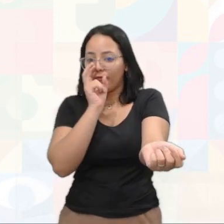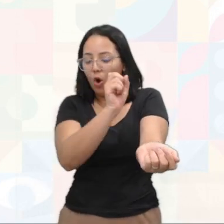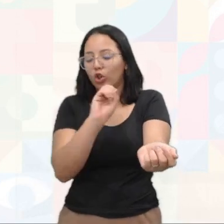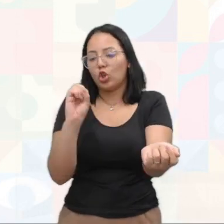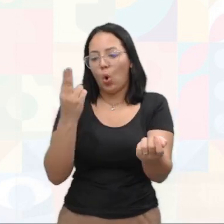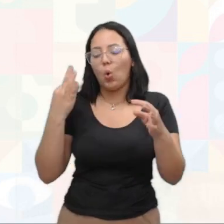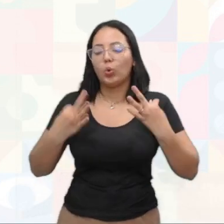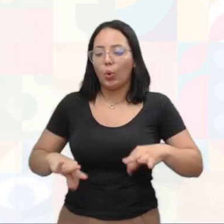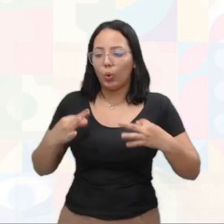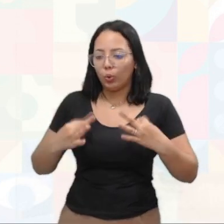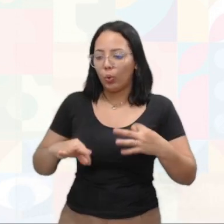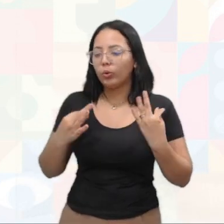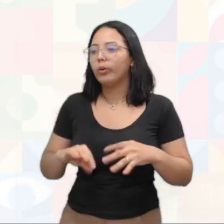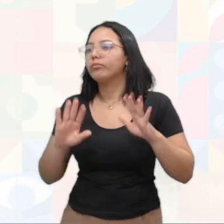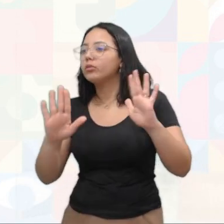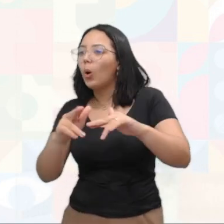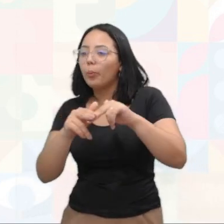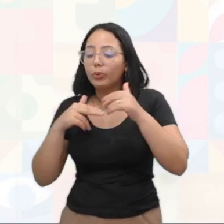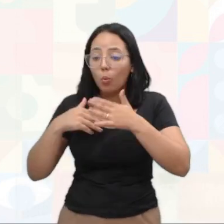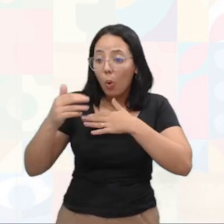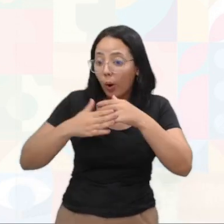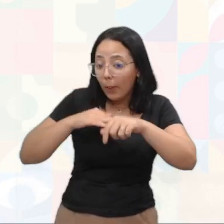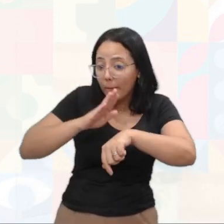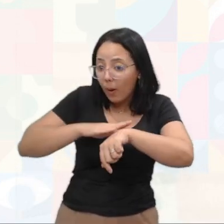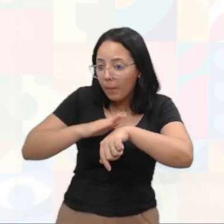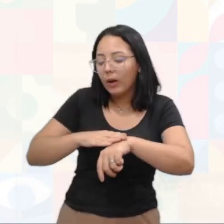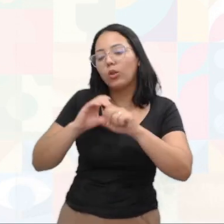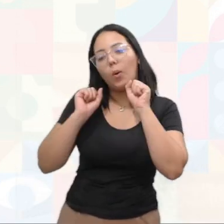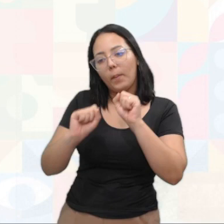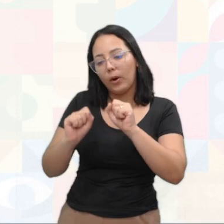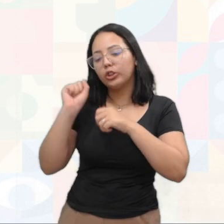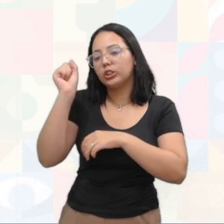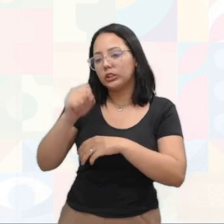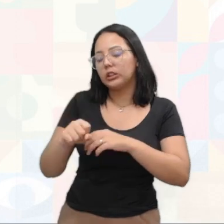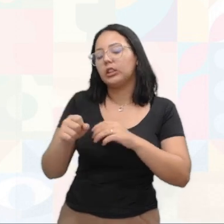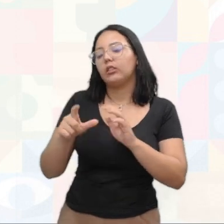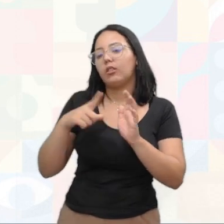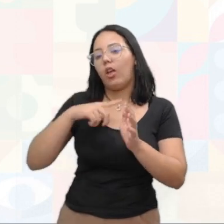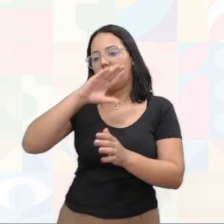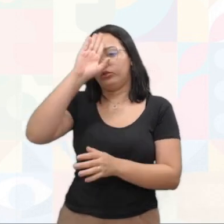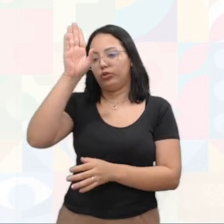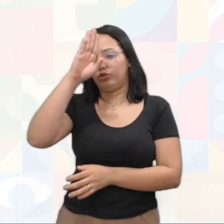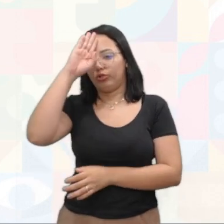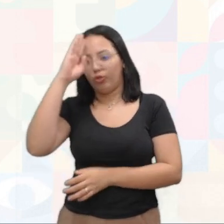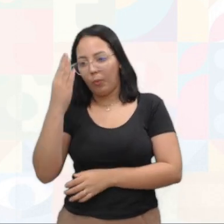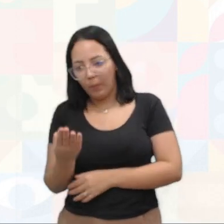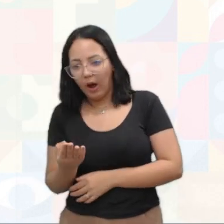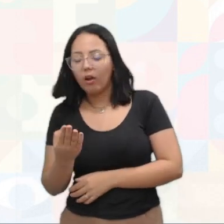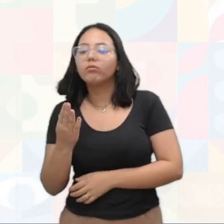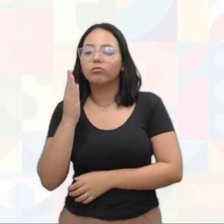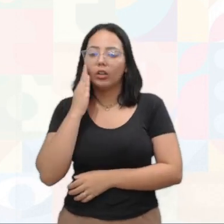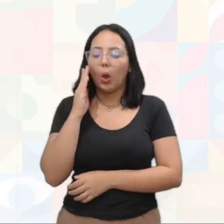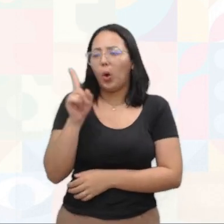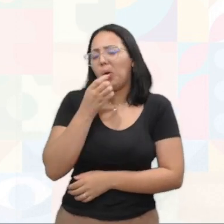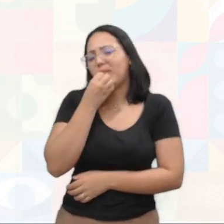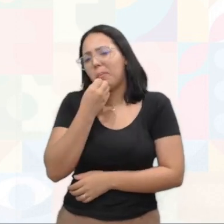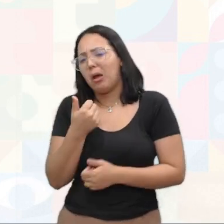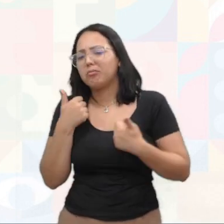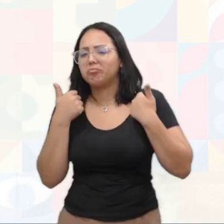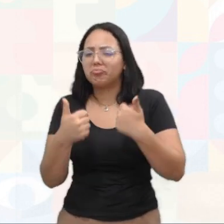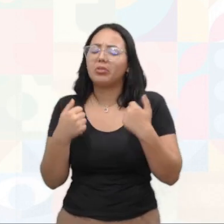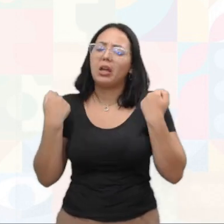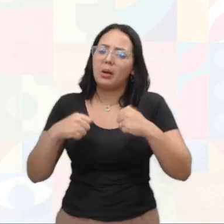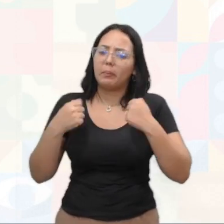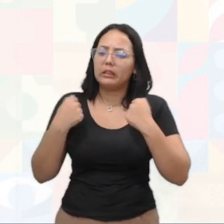fortes. Então, em qualquer situação dessa, pode estar sendo indicativo que está algo que não está bem, que precisa ser